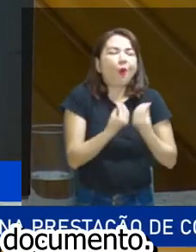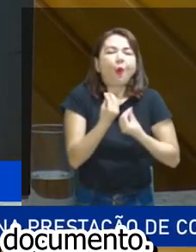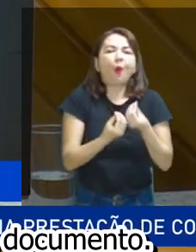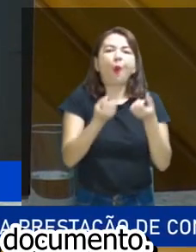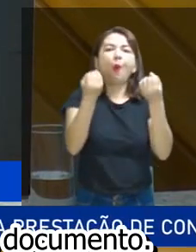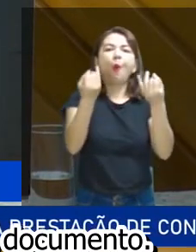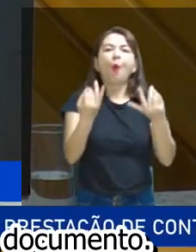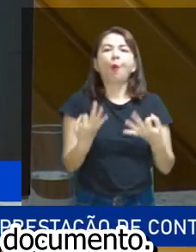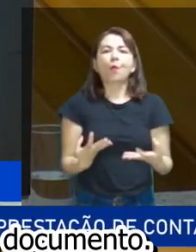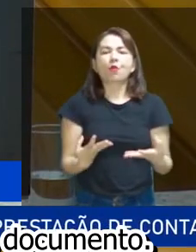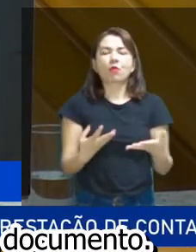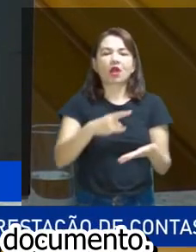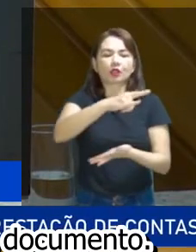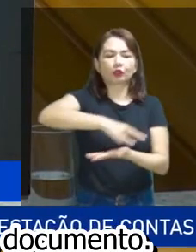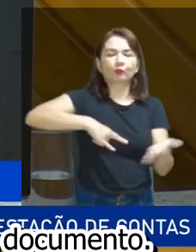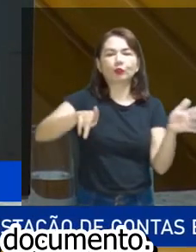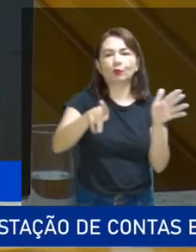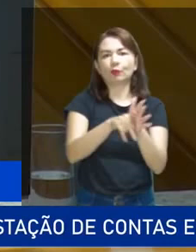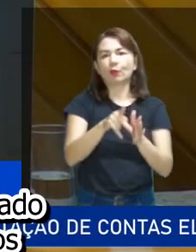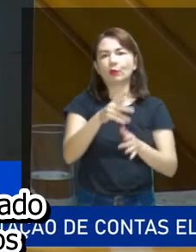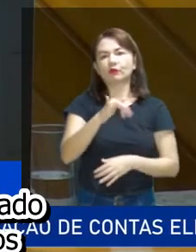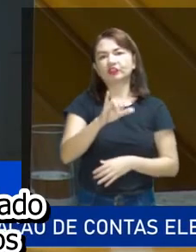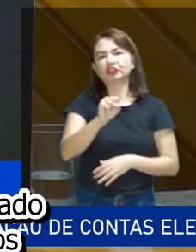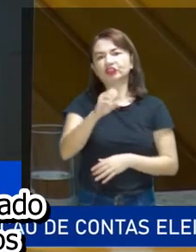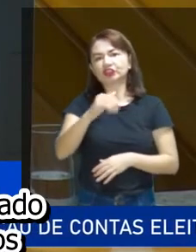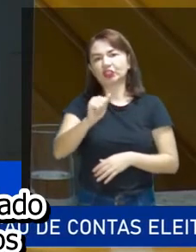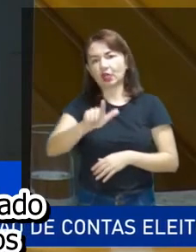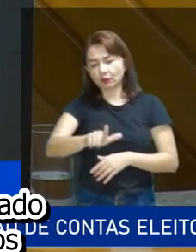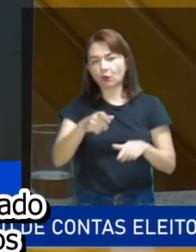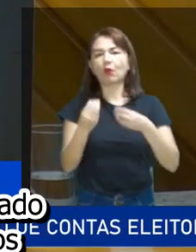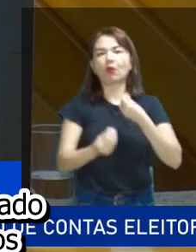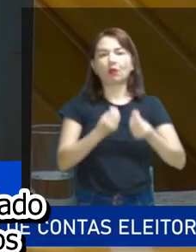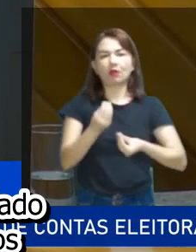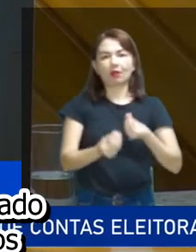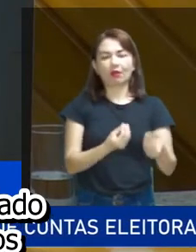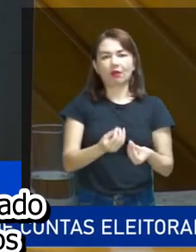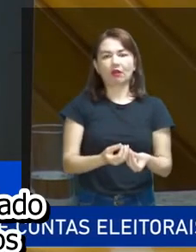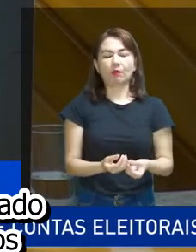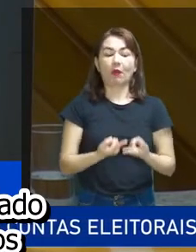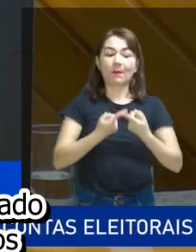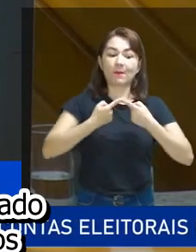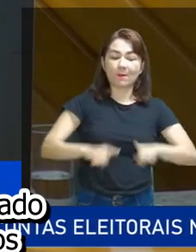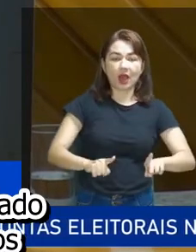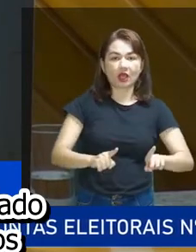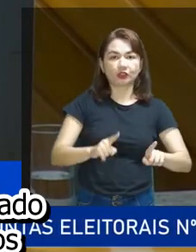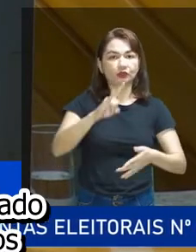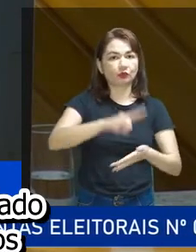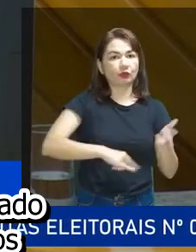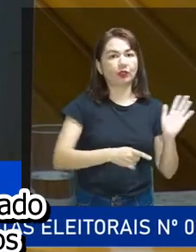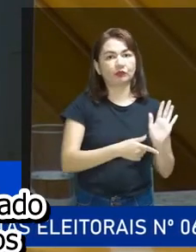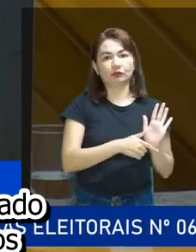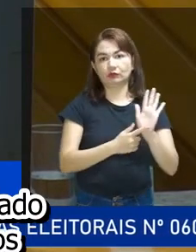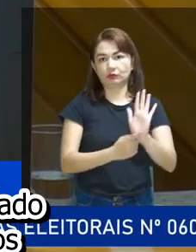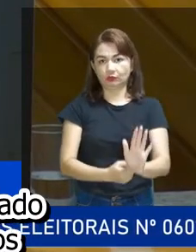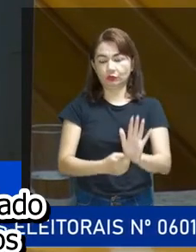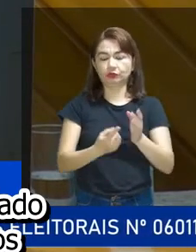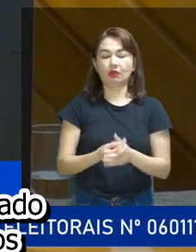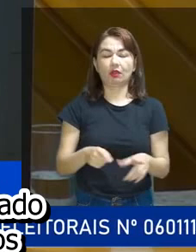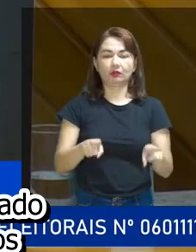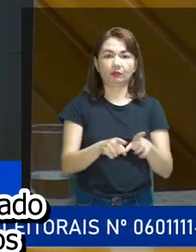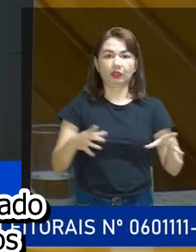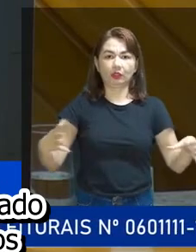de emitir o aludido documento. Acrescentou que, embora não tenha apresentado documentos fiscais,